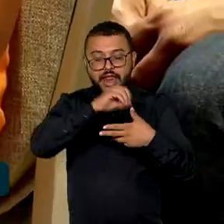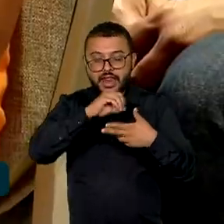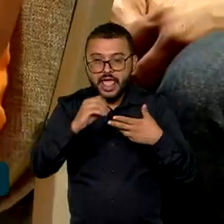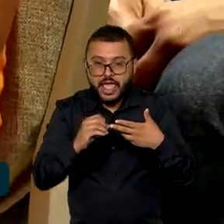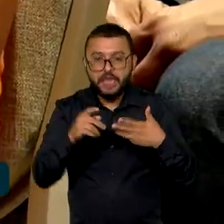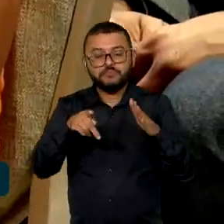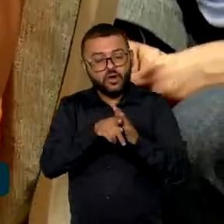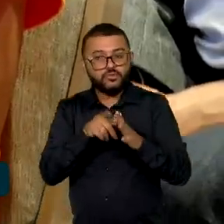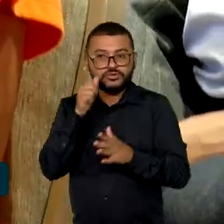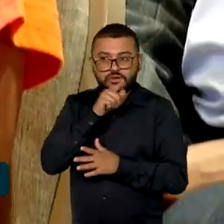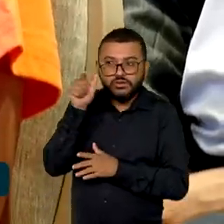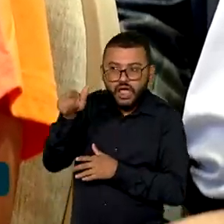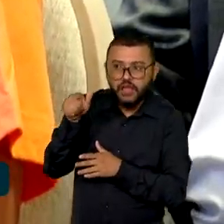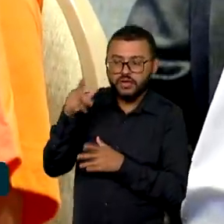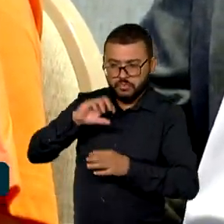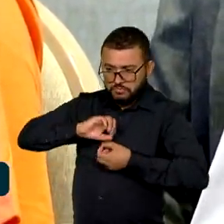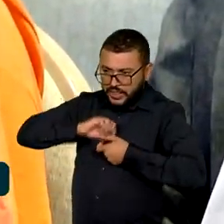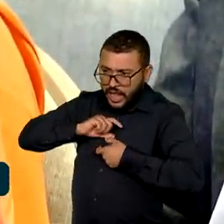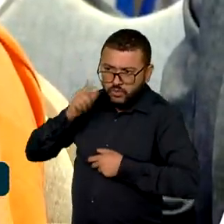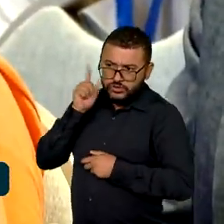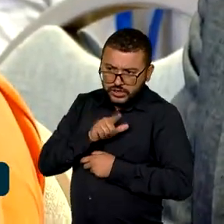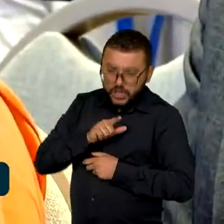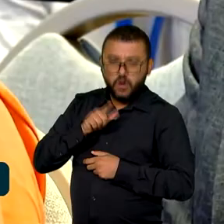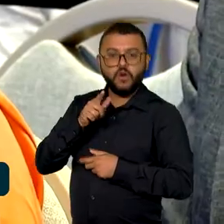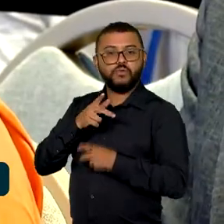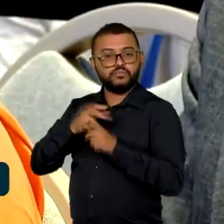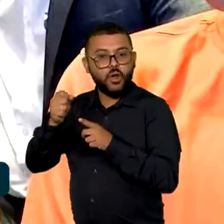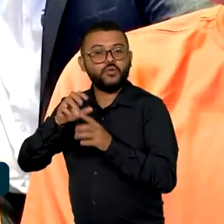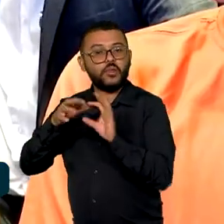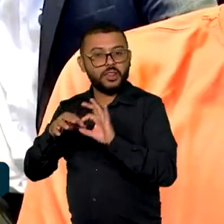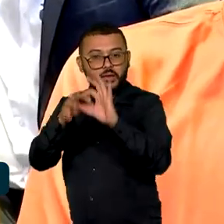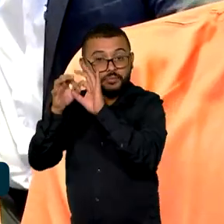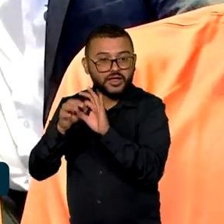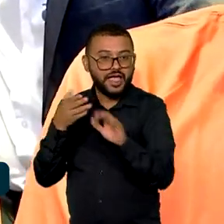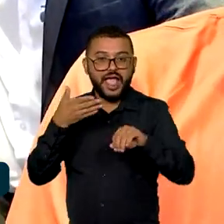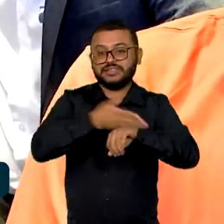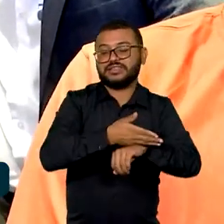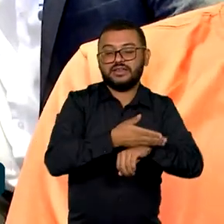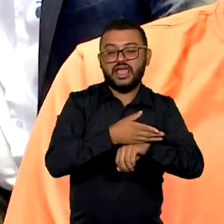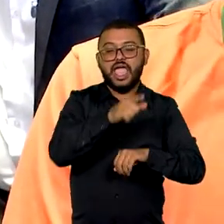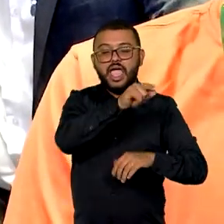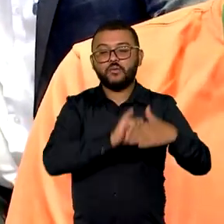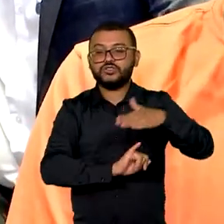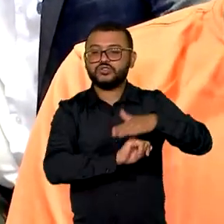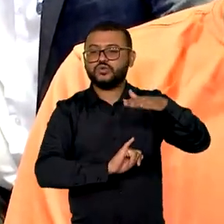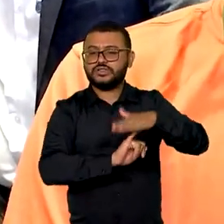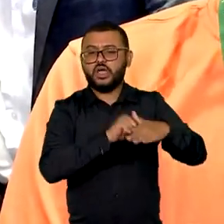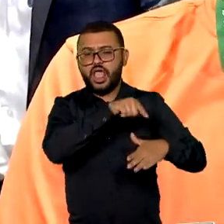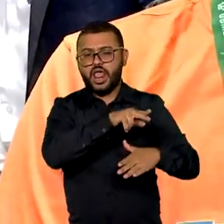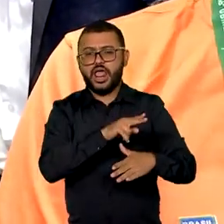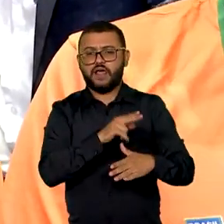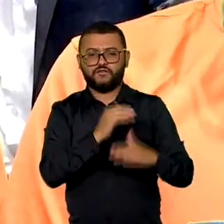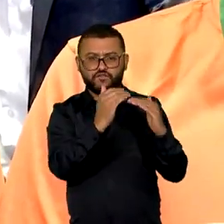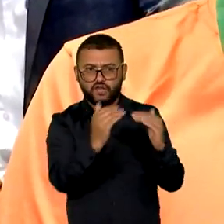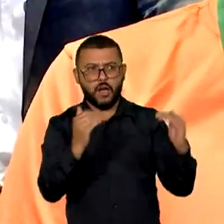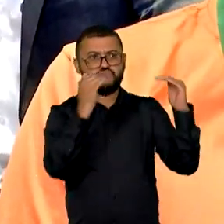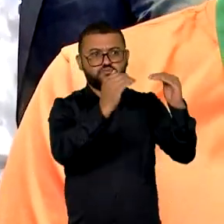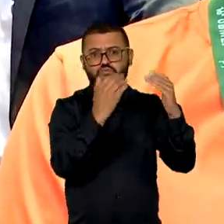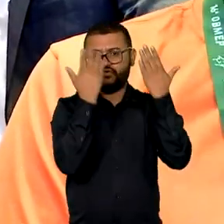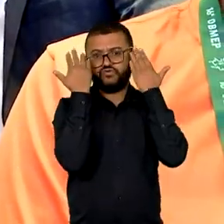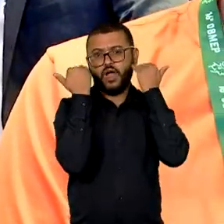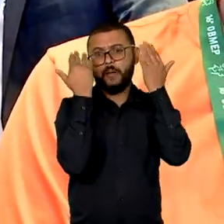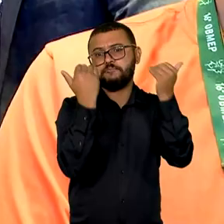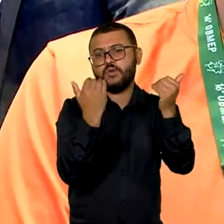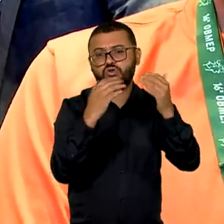para alunos que conquistaram medalhas em Olimpíadas de Matemática. Por ser uma instituição de renome mundial, vai ser